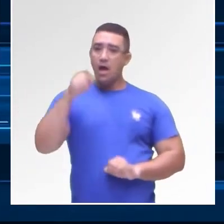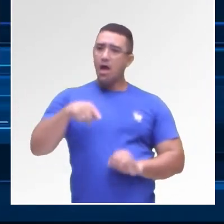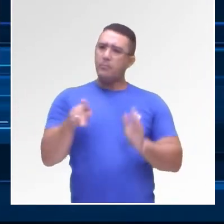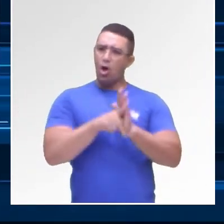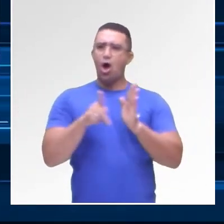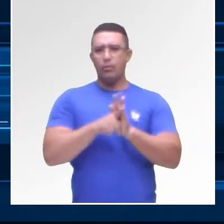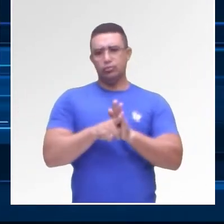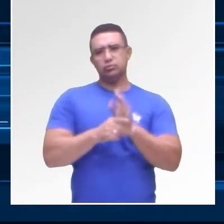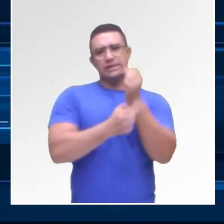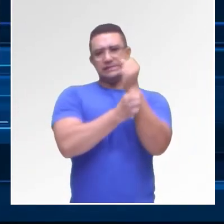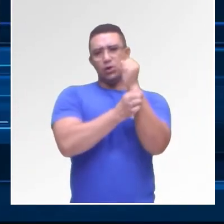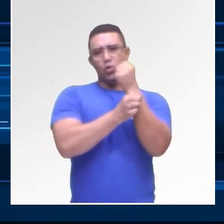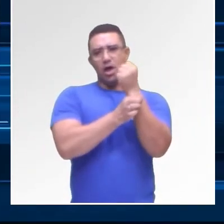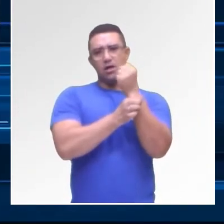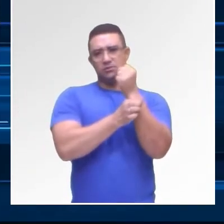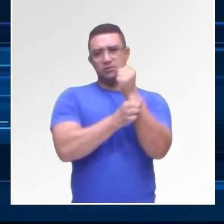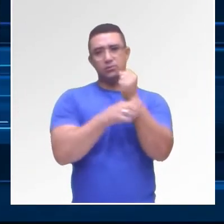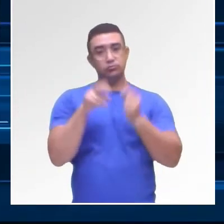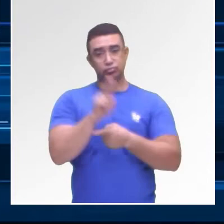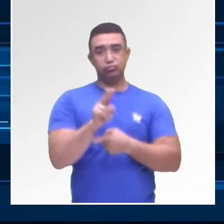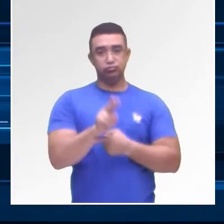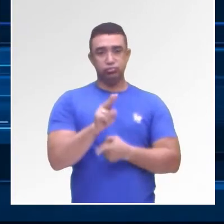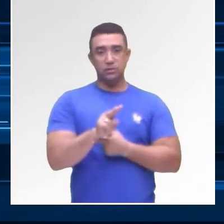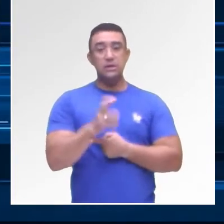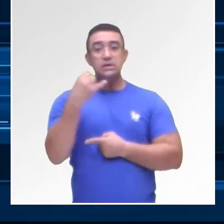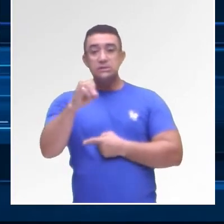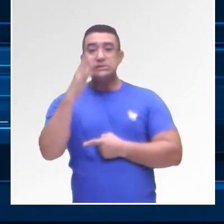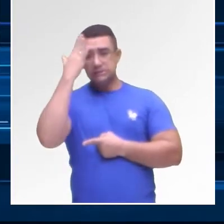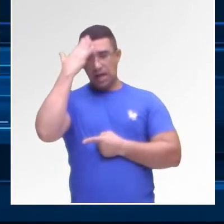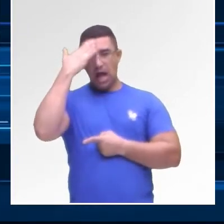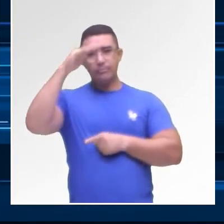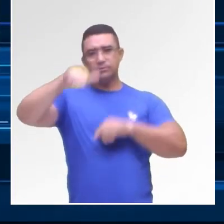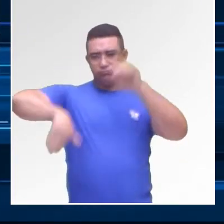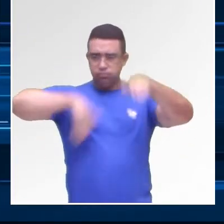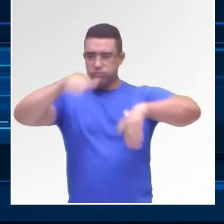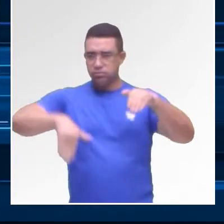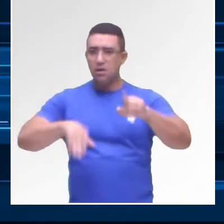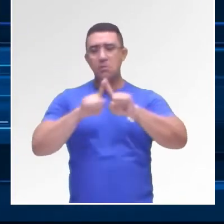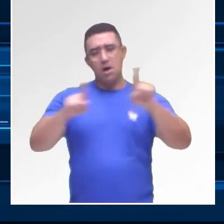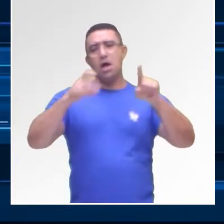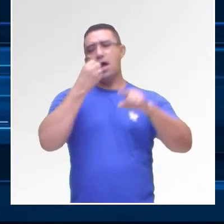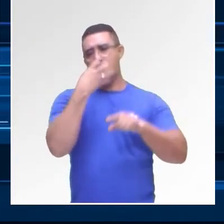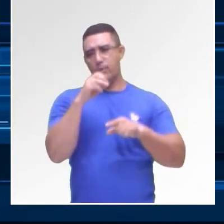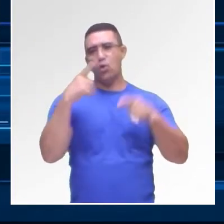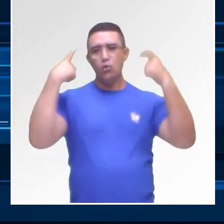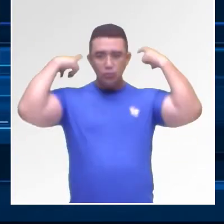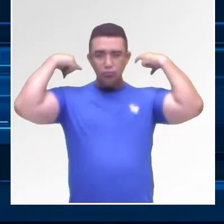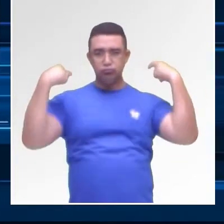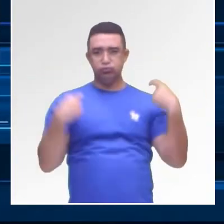muito importantes que você, mesmo que saiba nadar, é bom respeitar